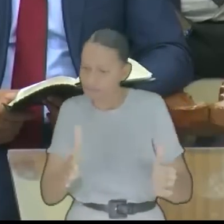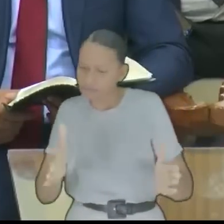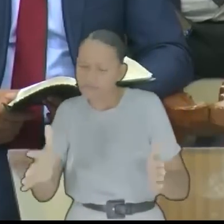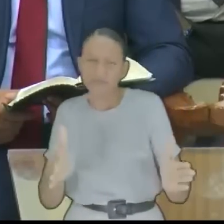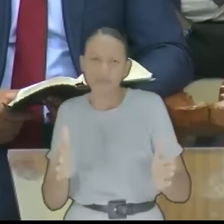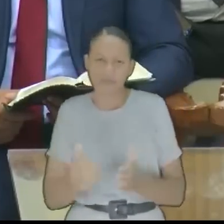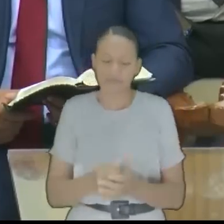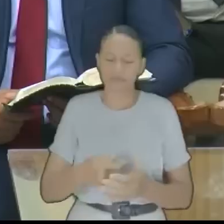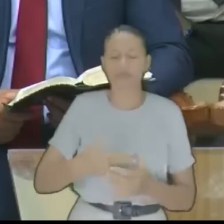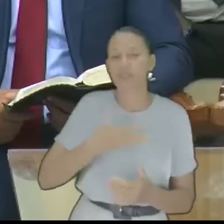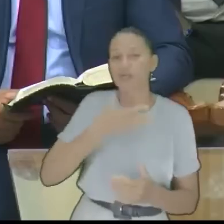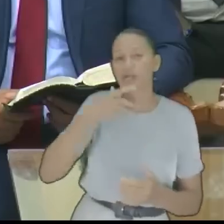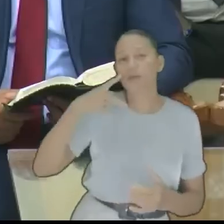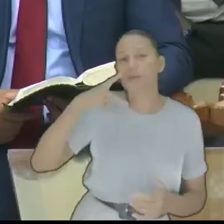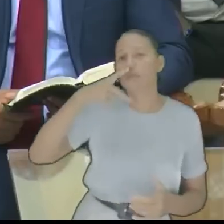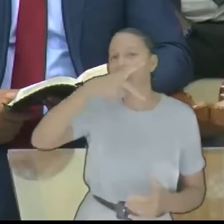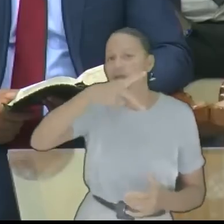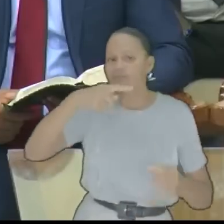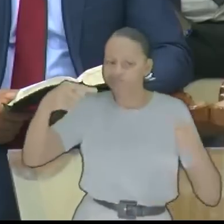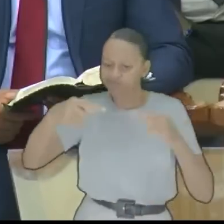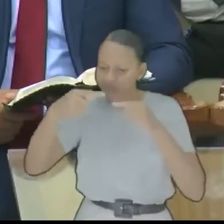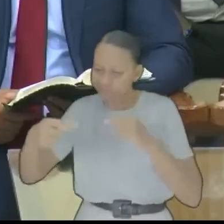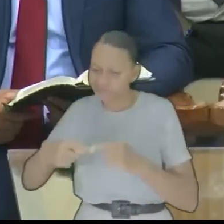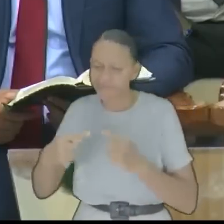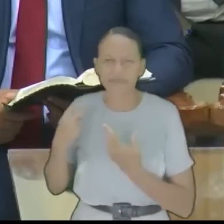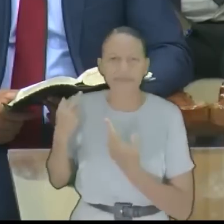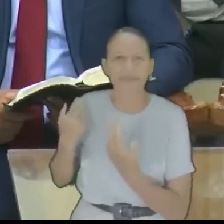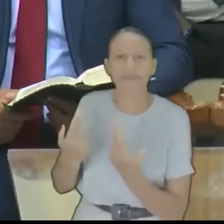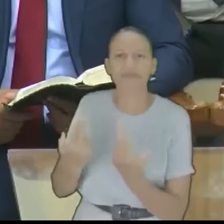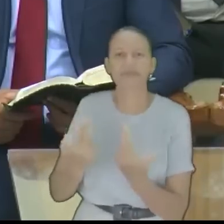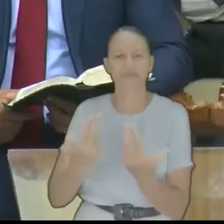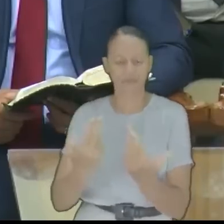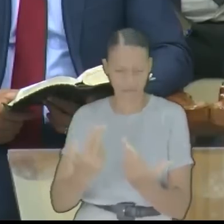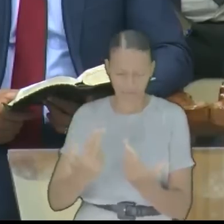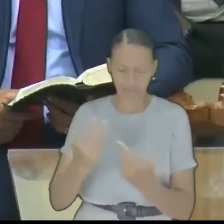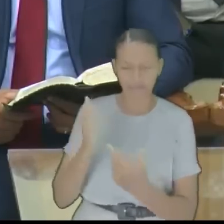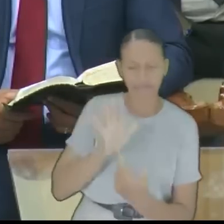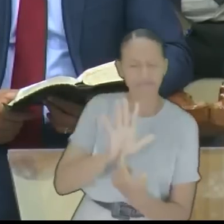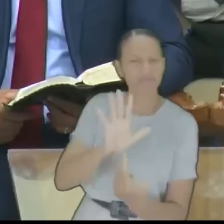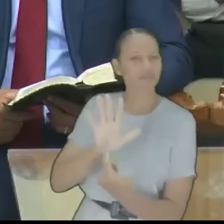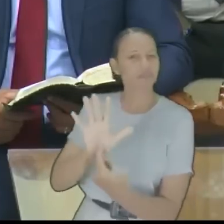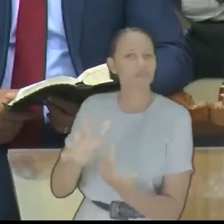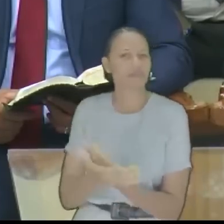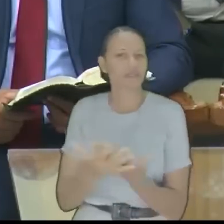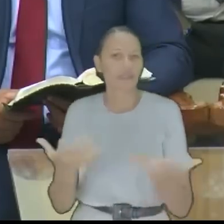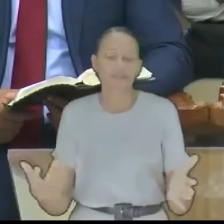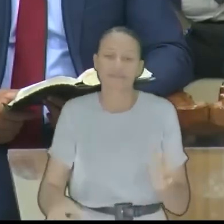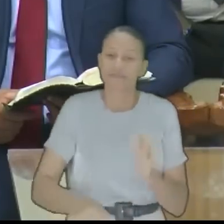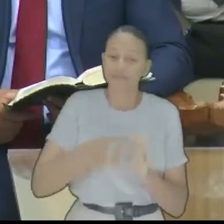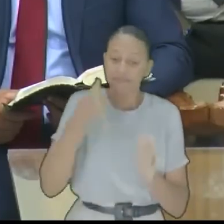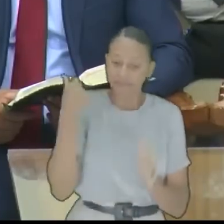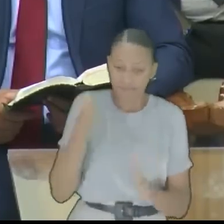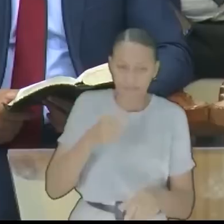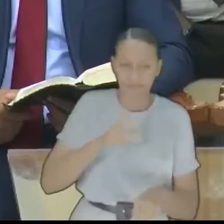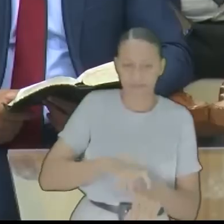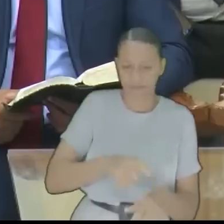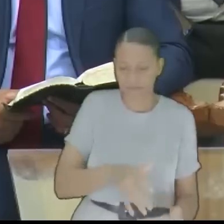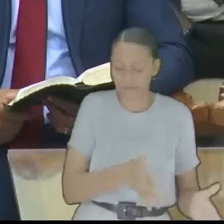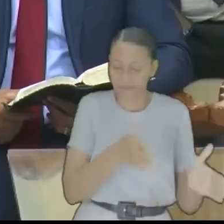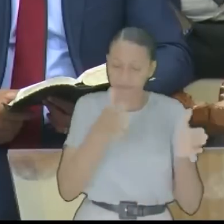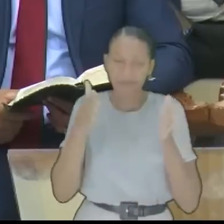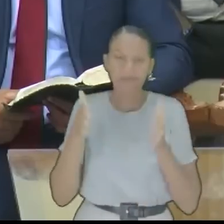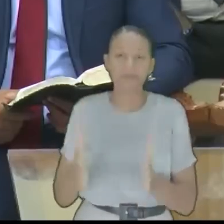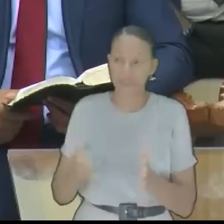profecias, elas apontam, as mesmas profecias, apontam para a primeira ocasião da vinda